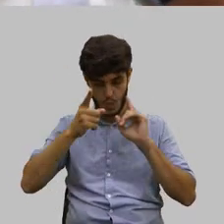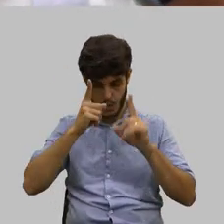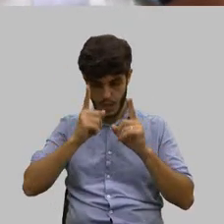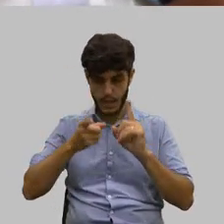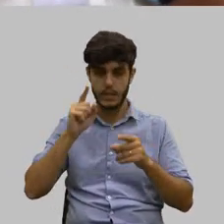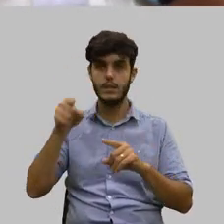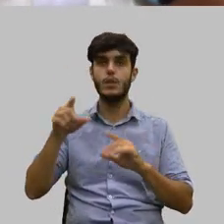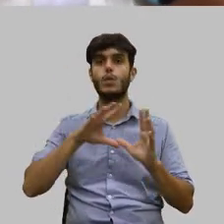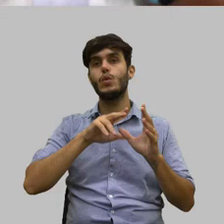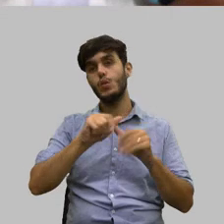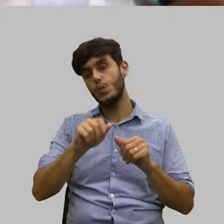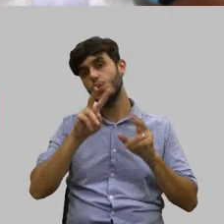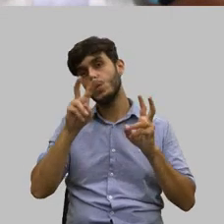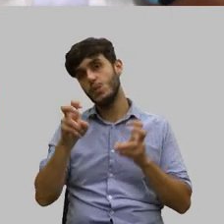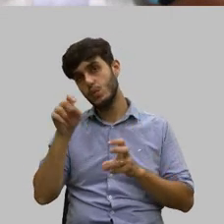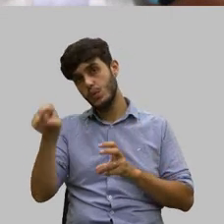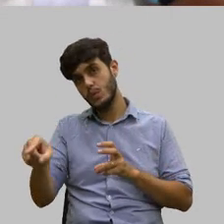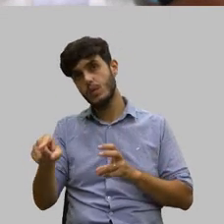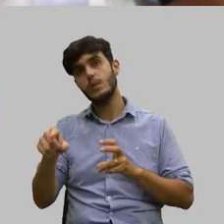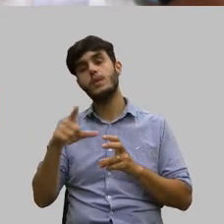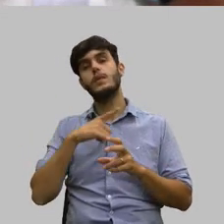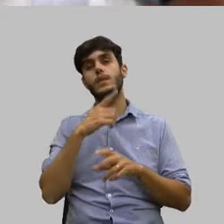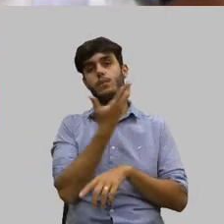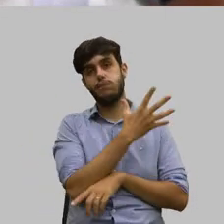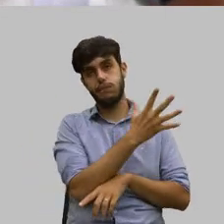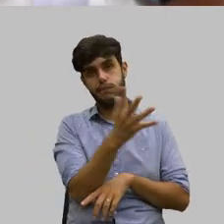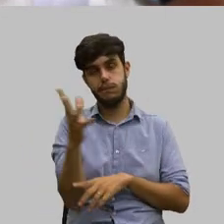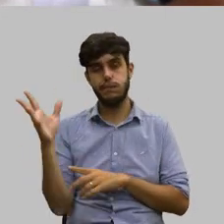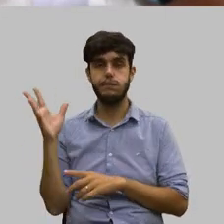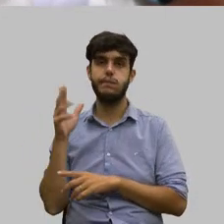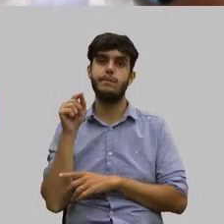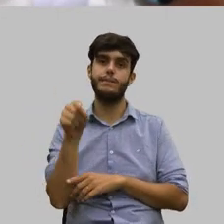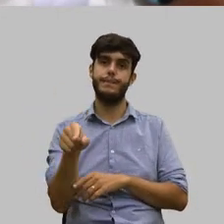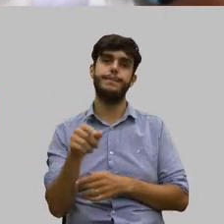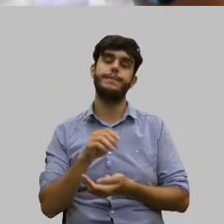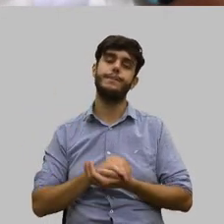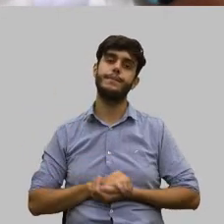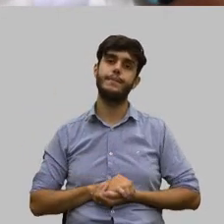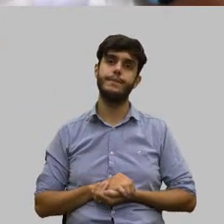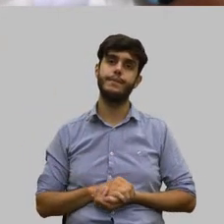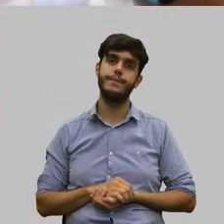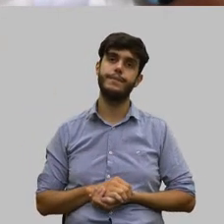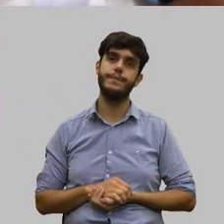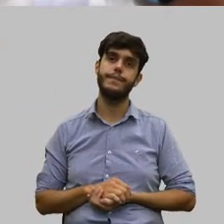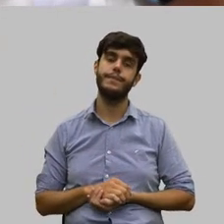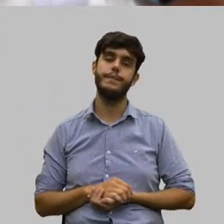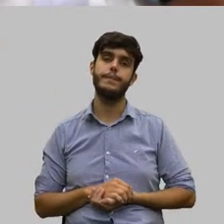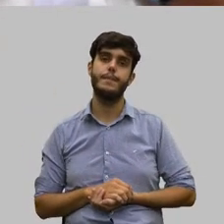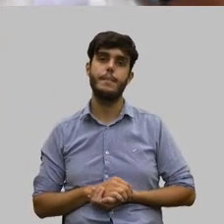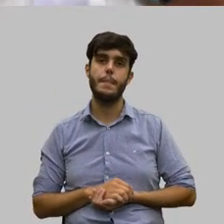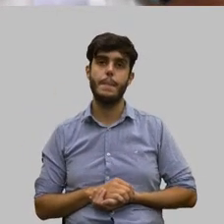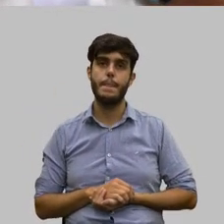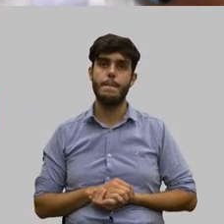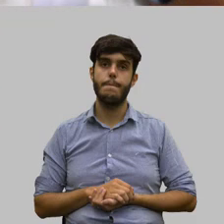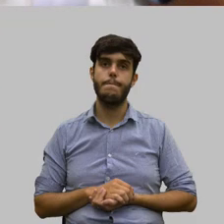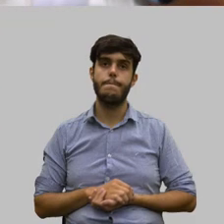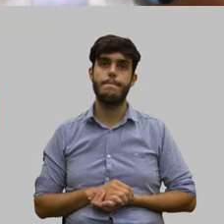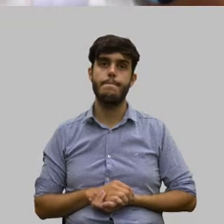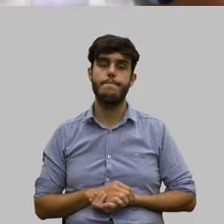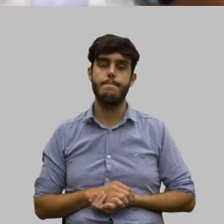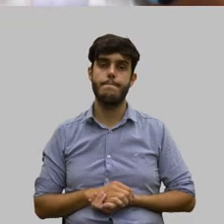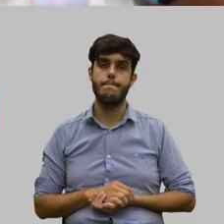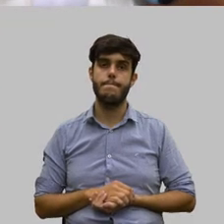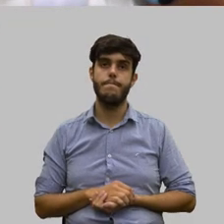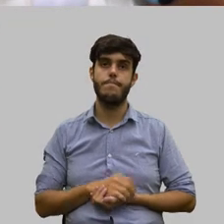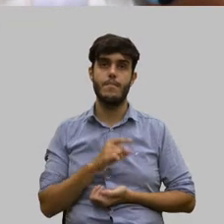que diz respeito aos parques florestais que eu anotei aqui parques florestais é Comandante o senhor